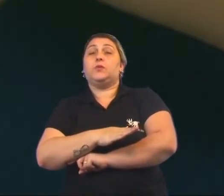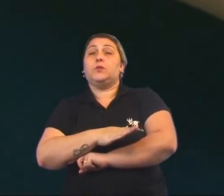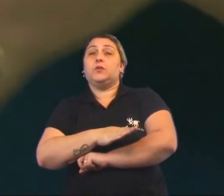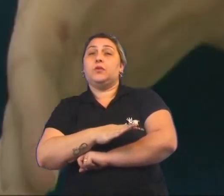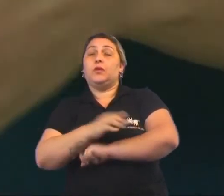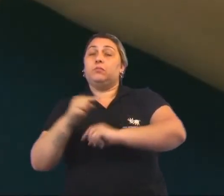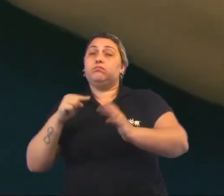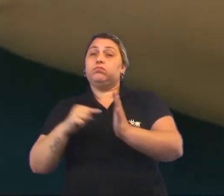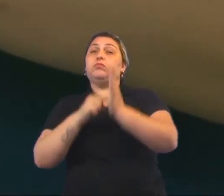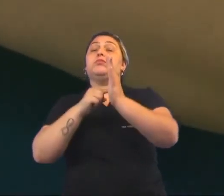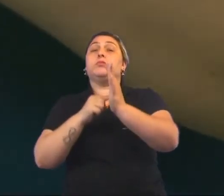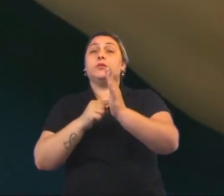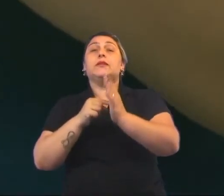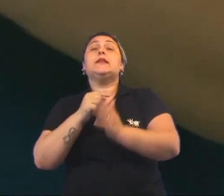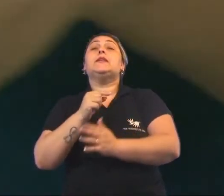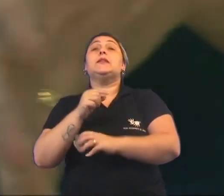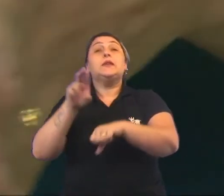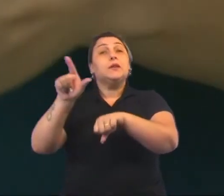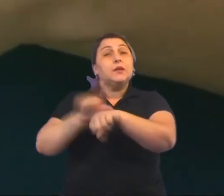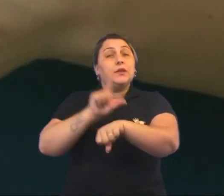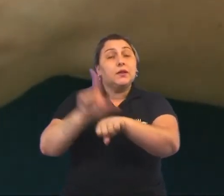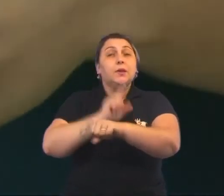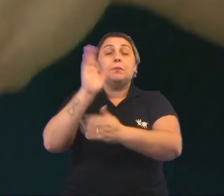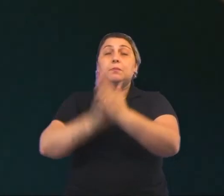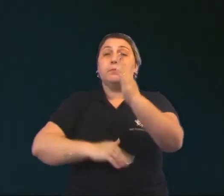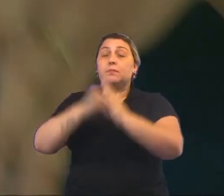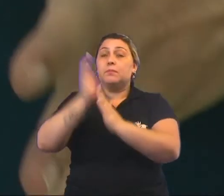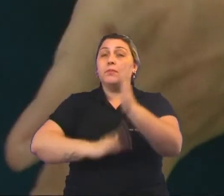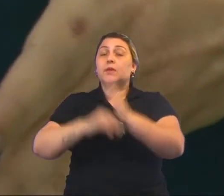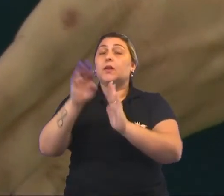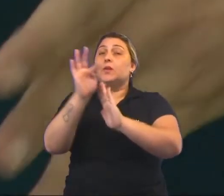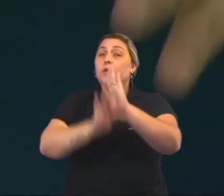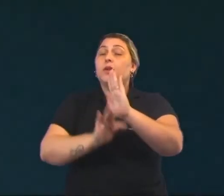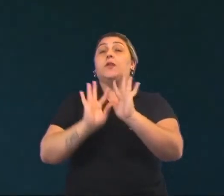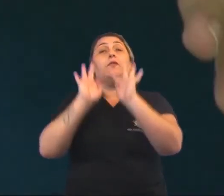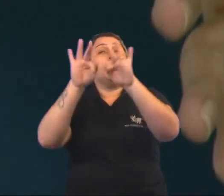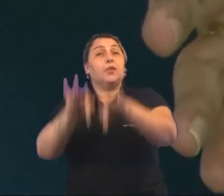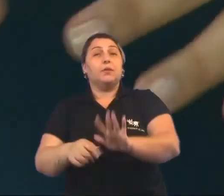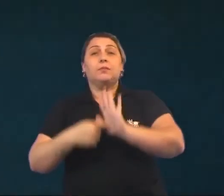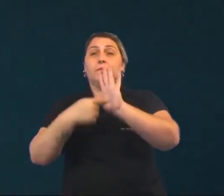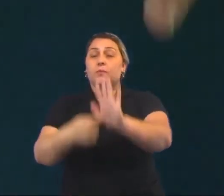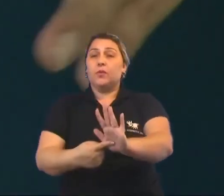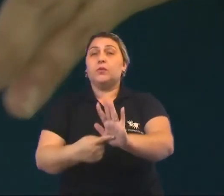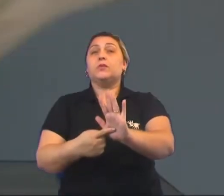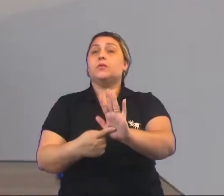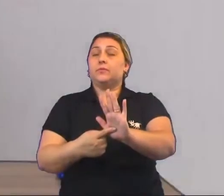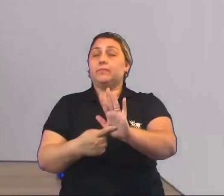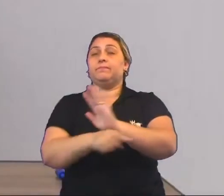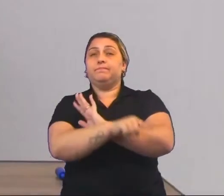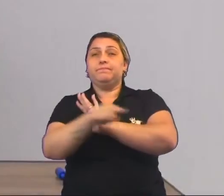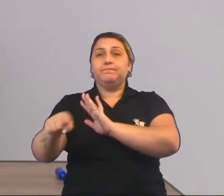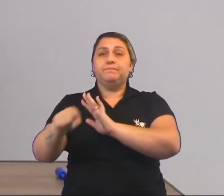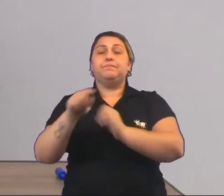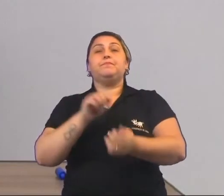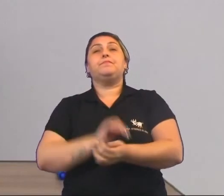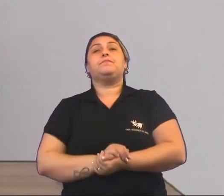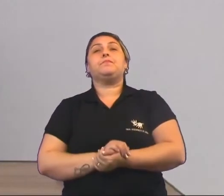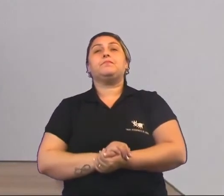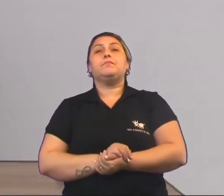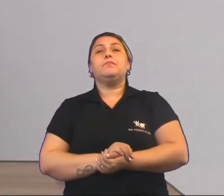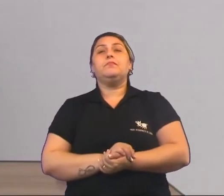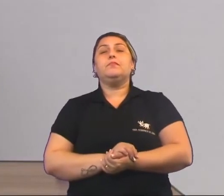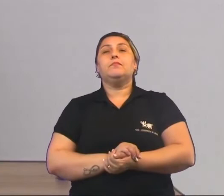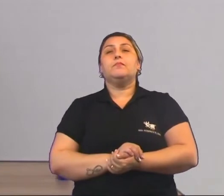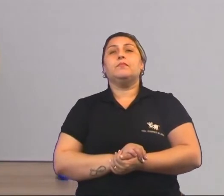da história. E em lilás, pintar as partes do texto que mostra o desfecho. Então, turminha, eu acabei de mostrar para vocês